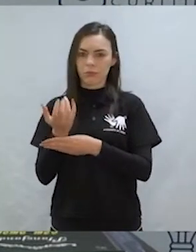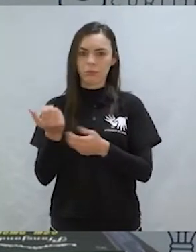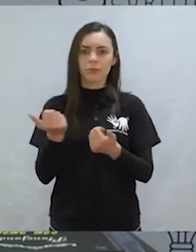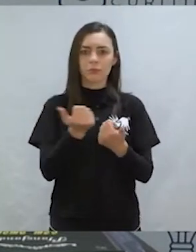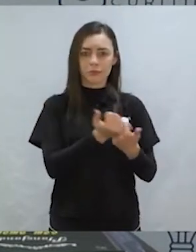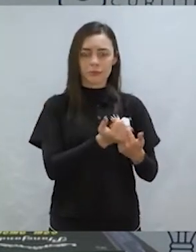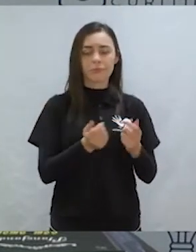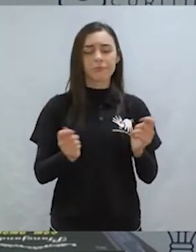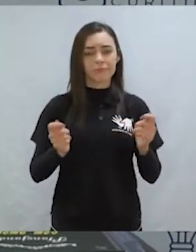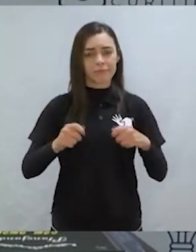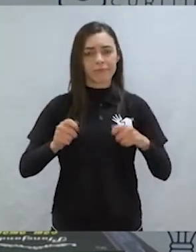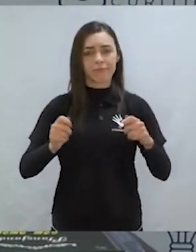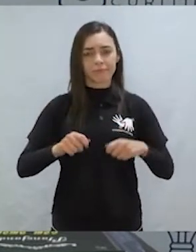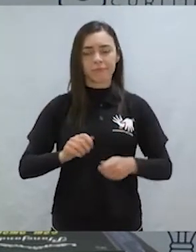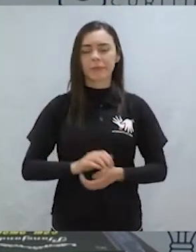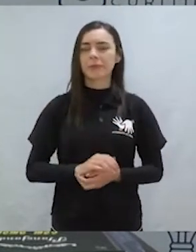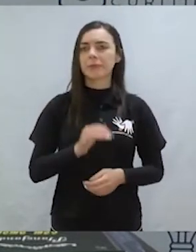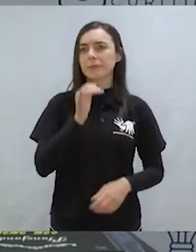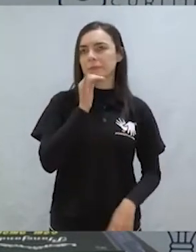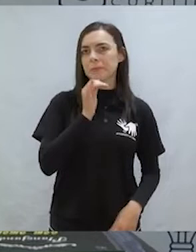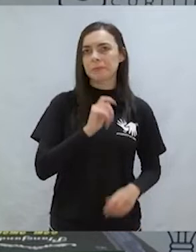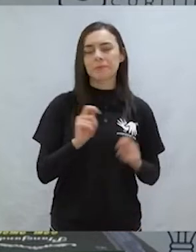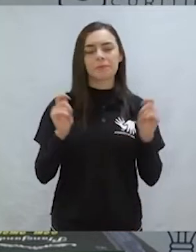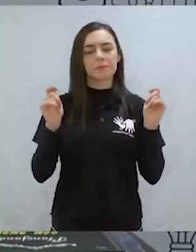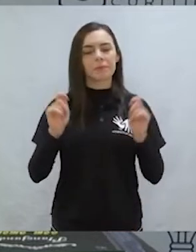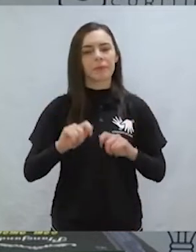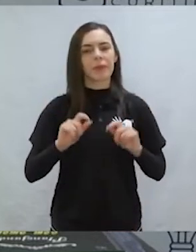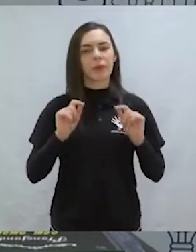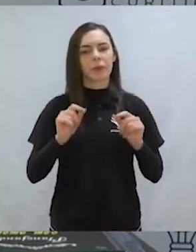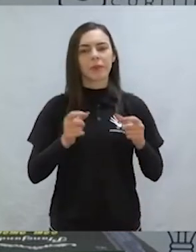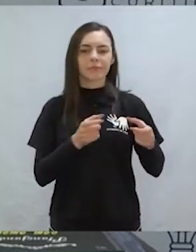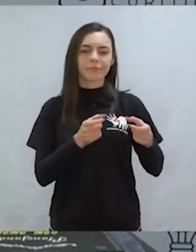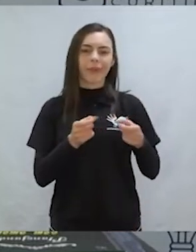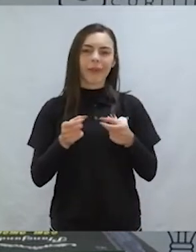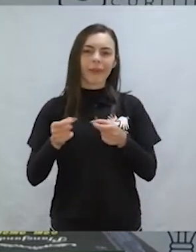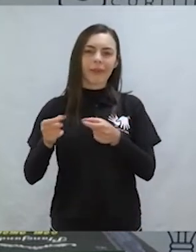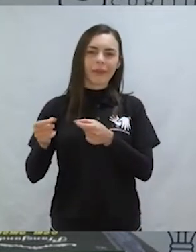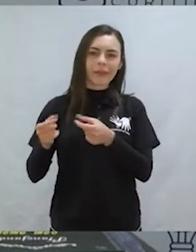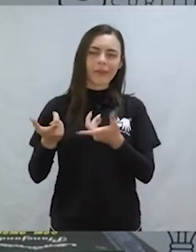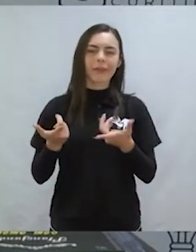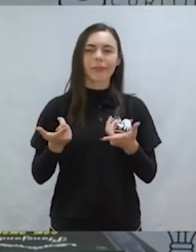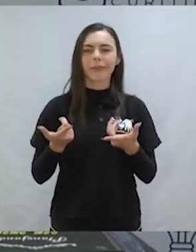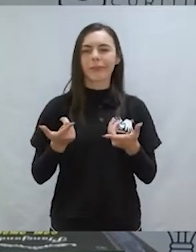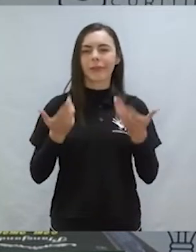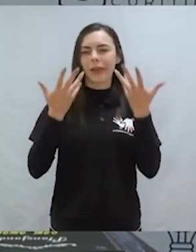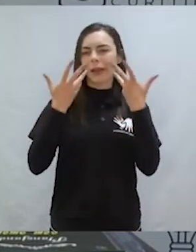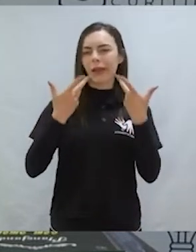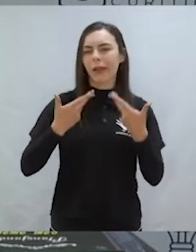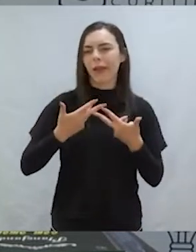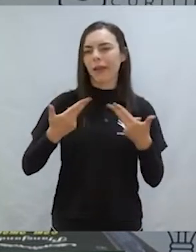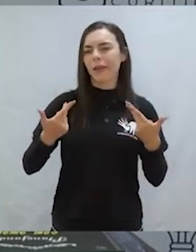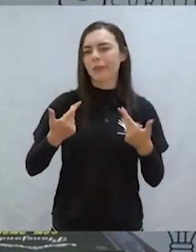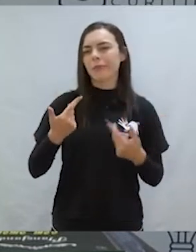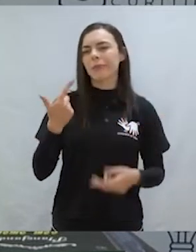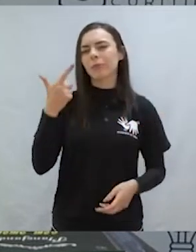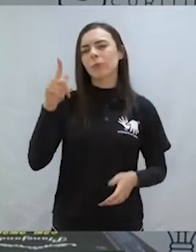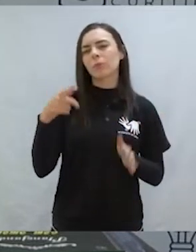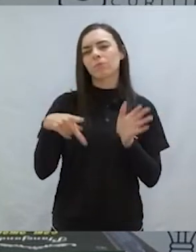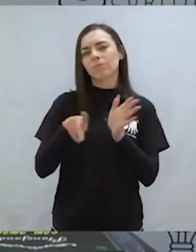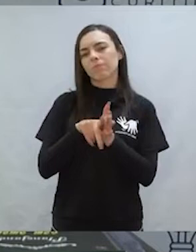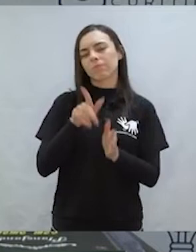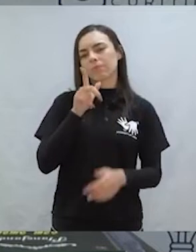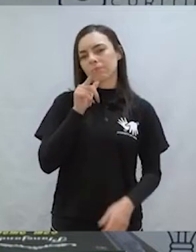Aqui nós substituímos pelas baleias, mas podem colocar os caranguejos, os outros